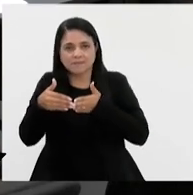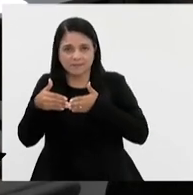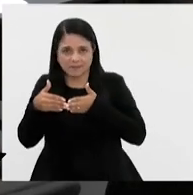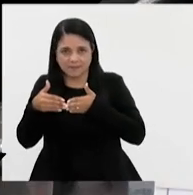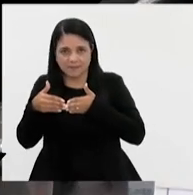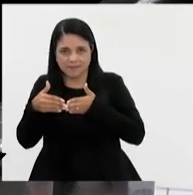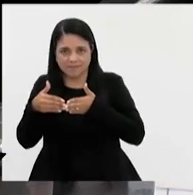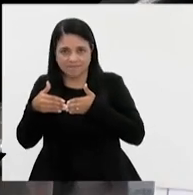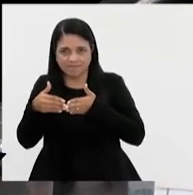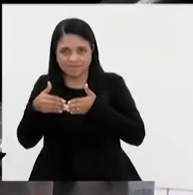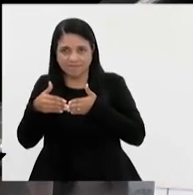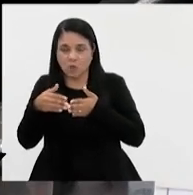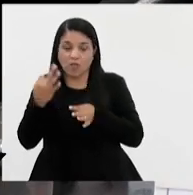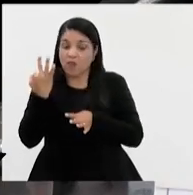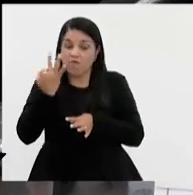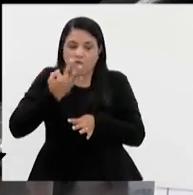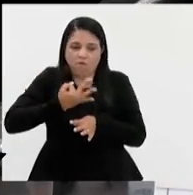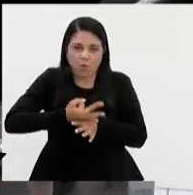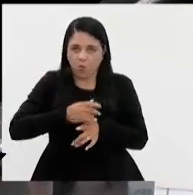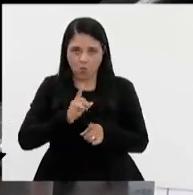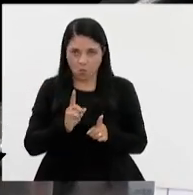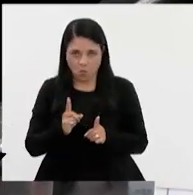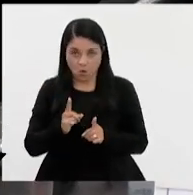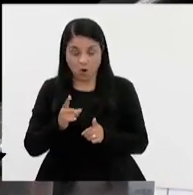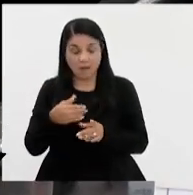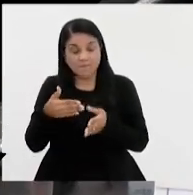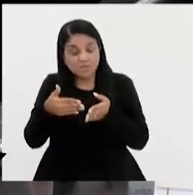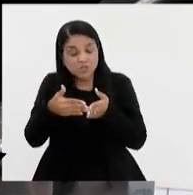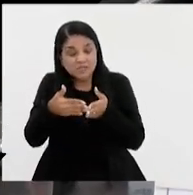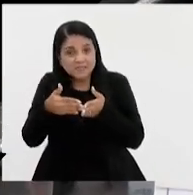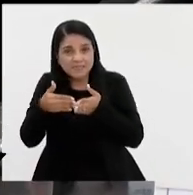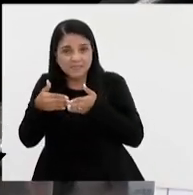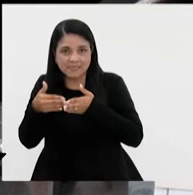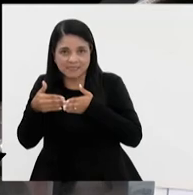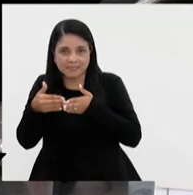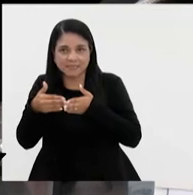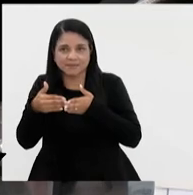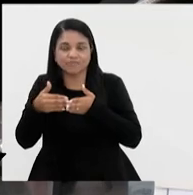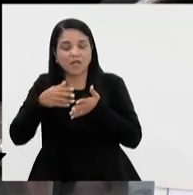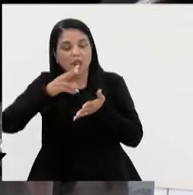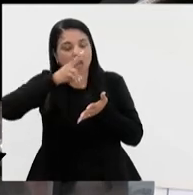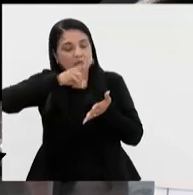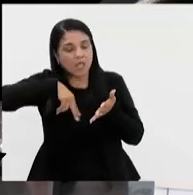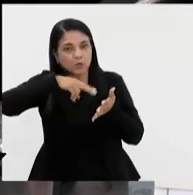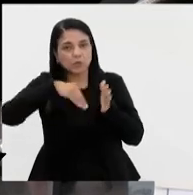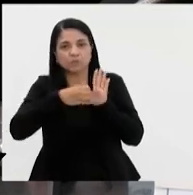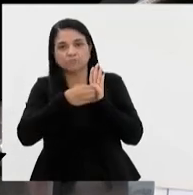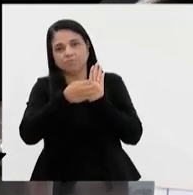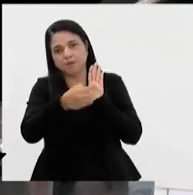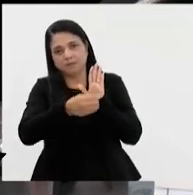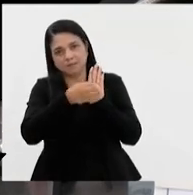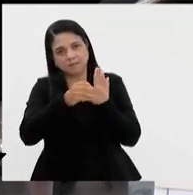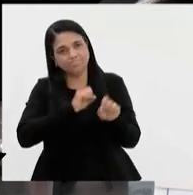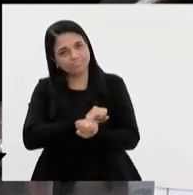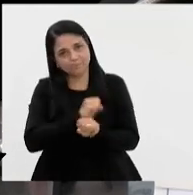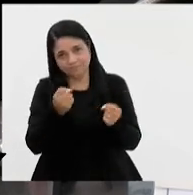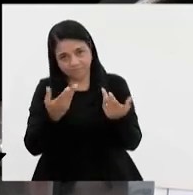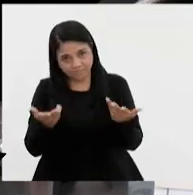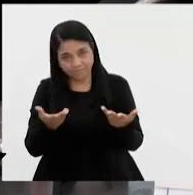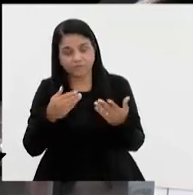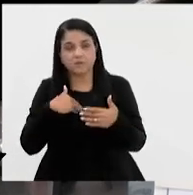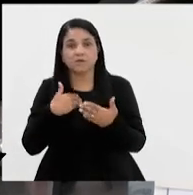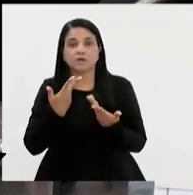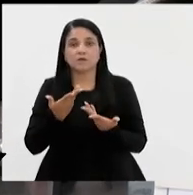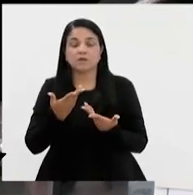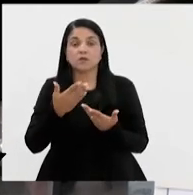ele simplesmente tenha faltado. Sim. Então, fica realmente impossibilitada a questão da leitura dos pareceres, que eram até favoráveis. Eu queria pedir,